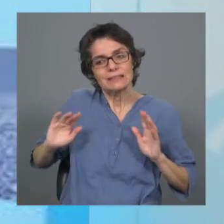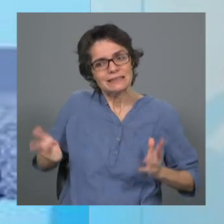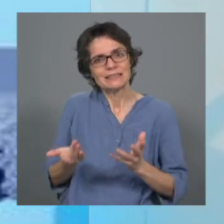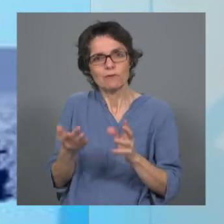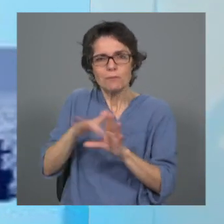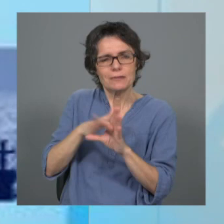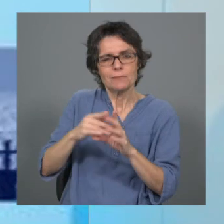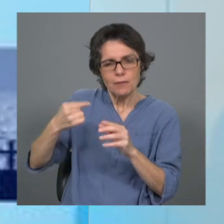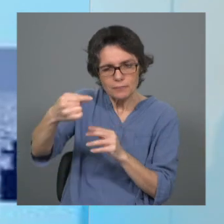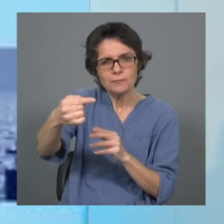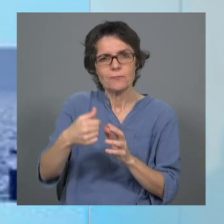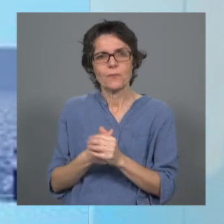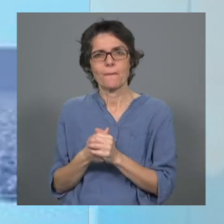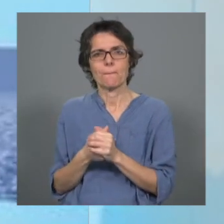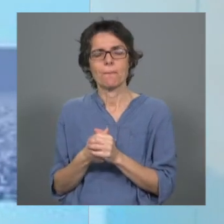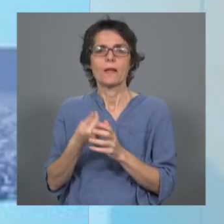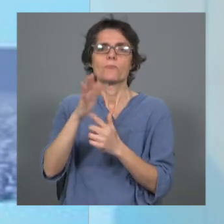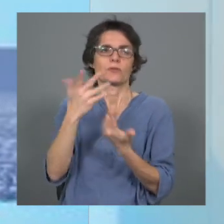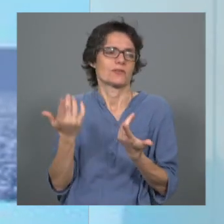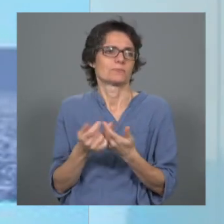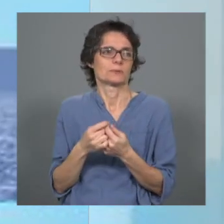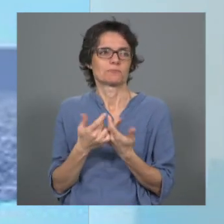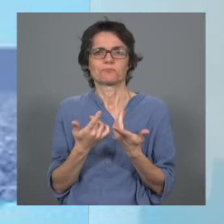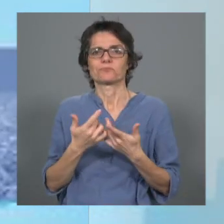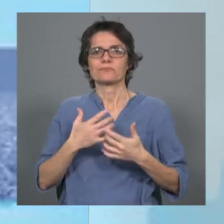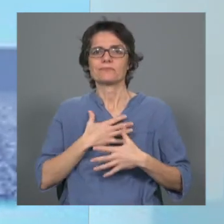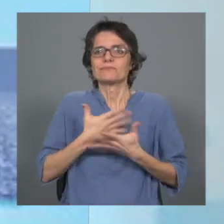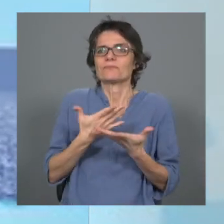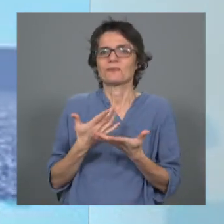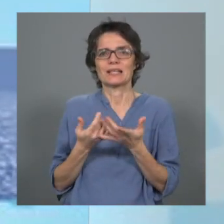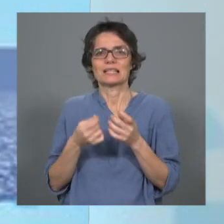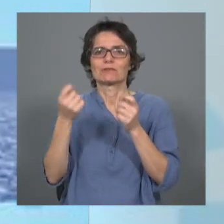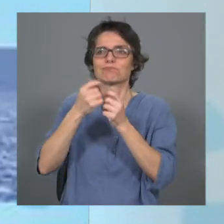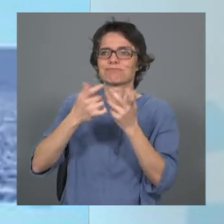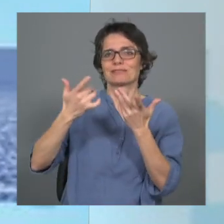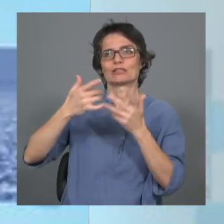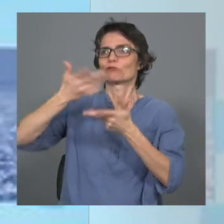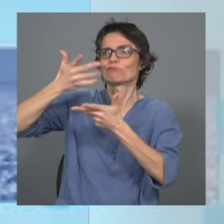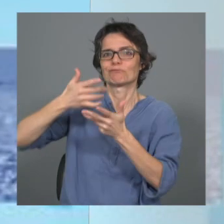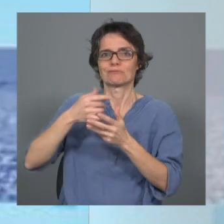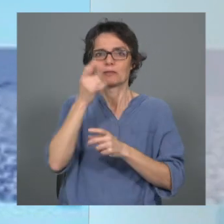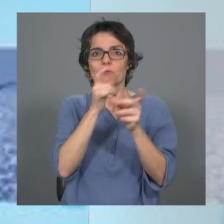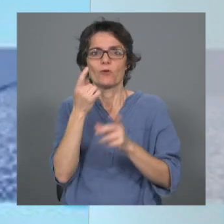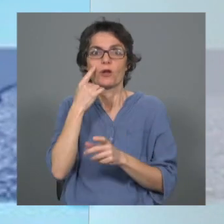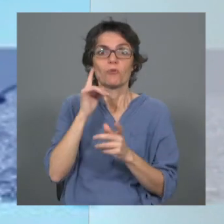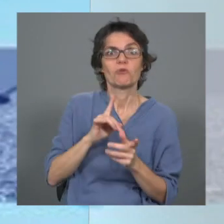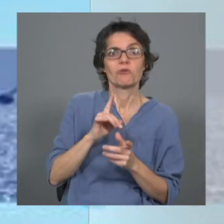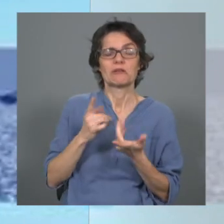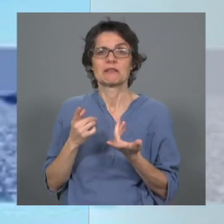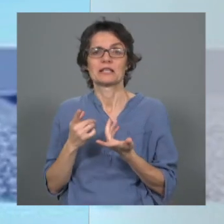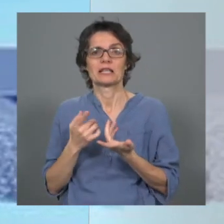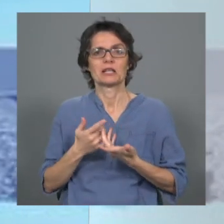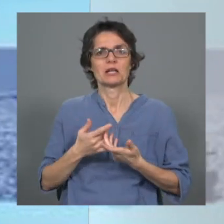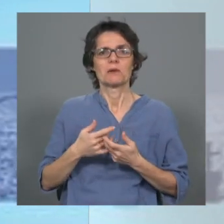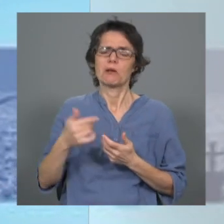fazia com quem morava no andar de cima, por exemplo, ou pessoas que não se conheciam, mas que se fez um